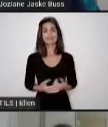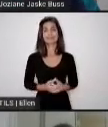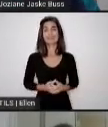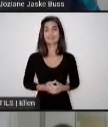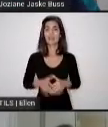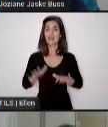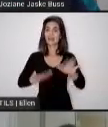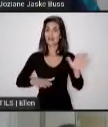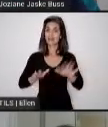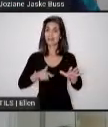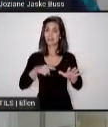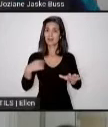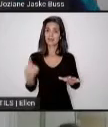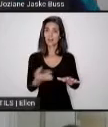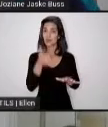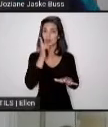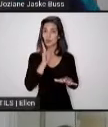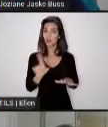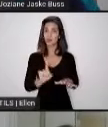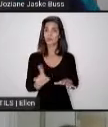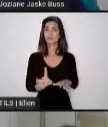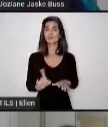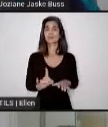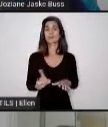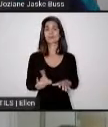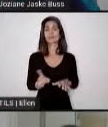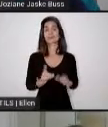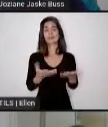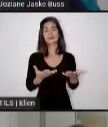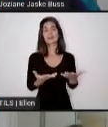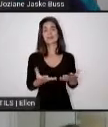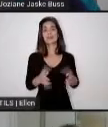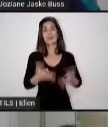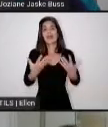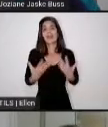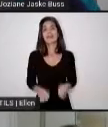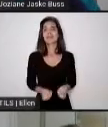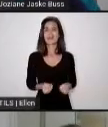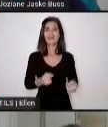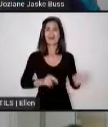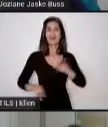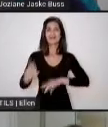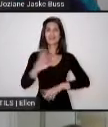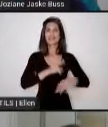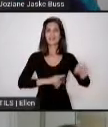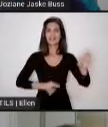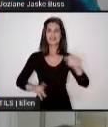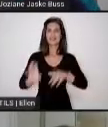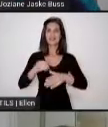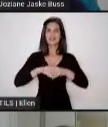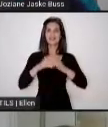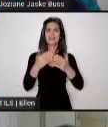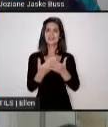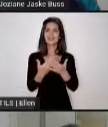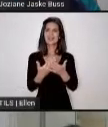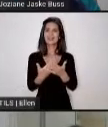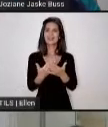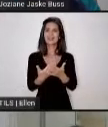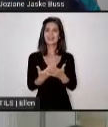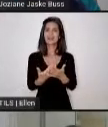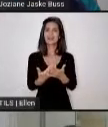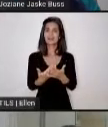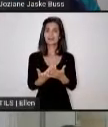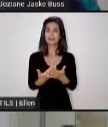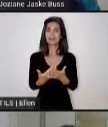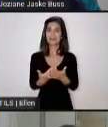não conseguimos dar conta dessas diferenças na escola, não conseguimos pensar, até pelo pouco tempo que nós temos, muitas vezes,